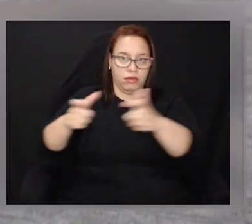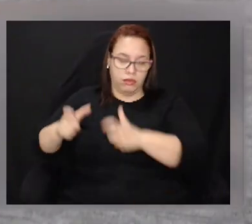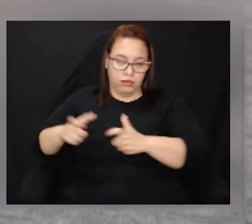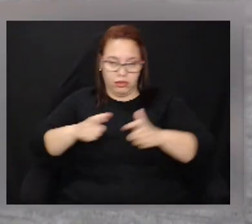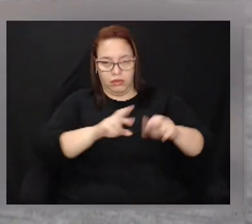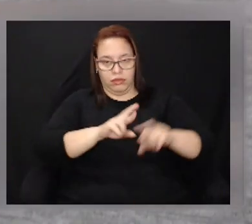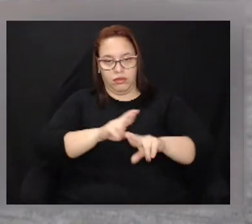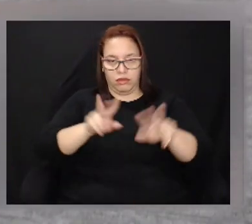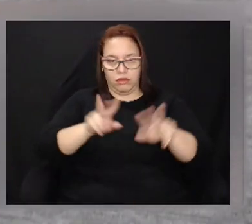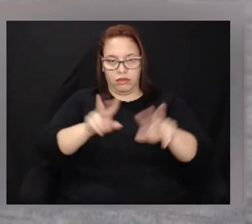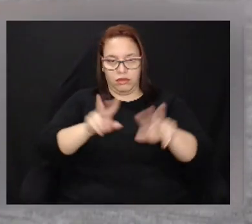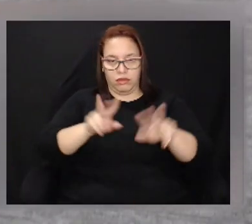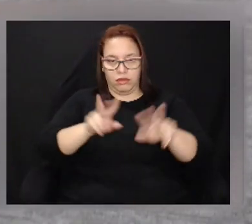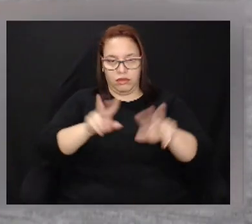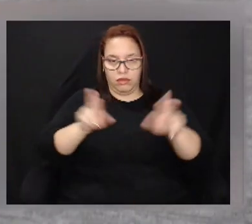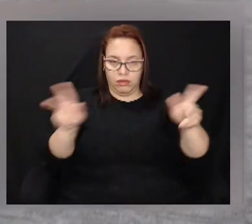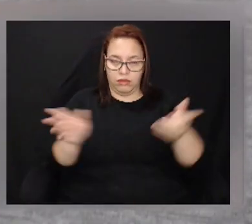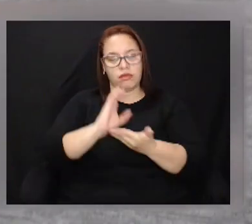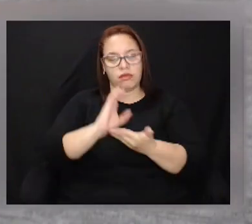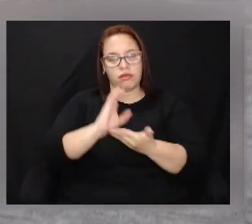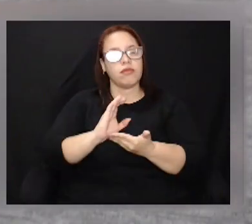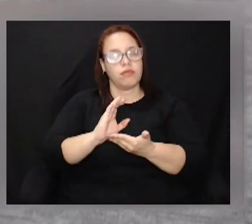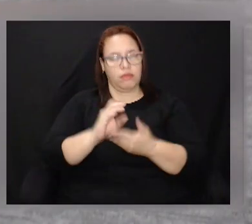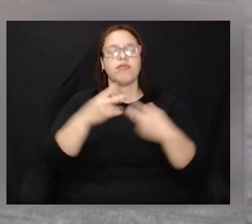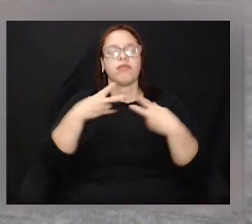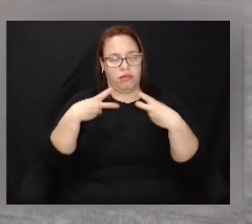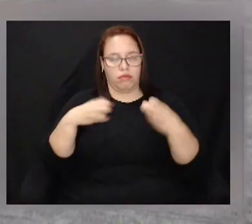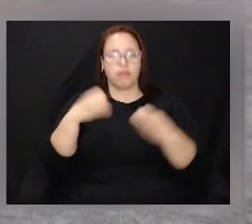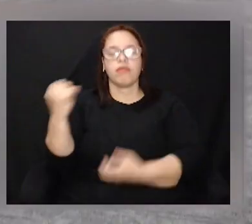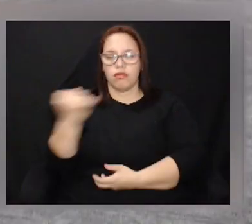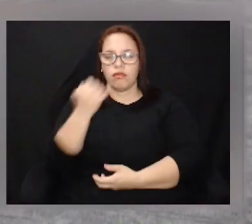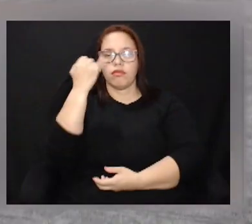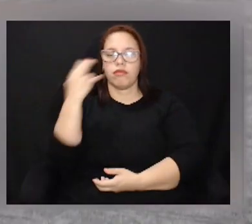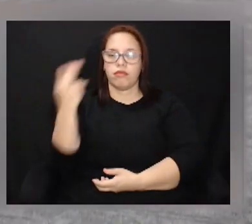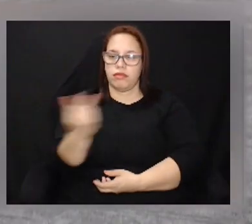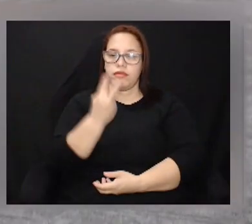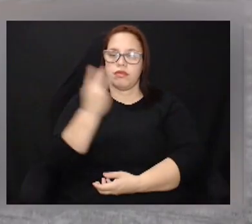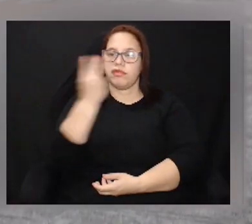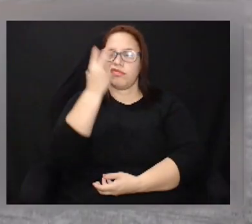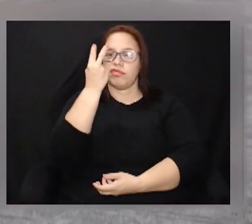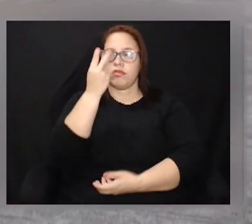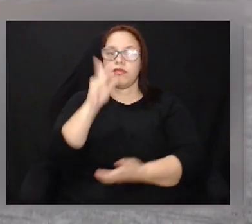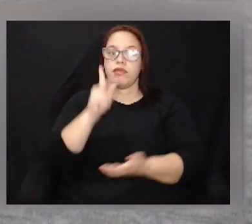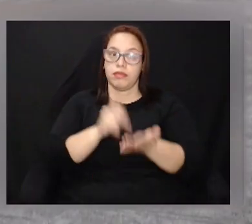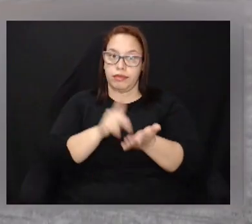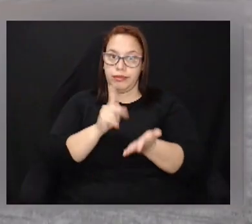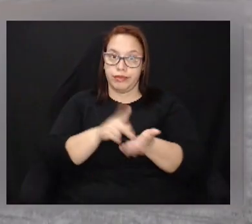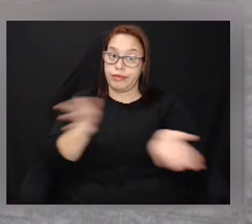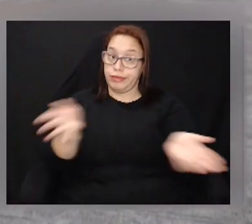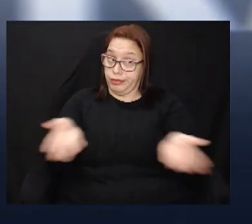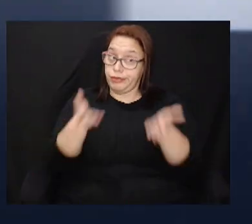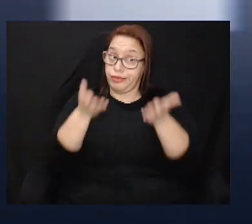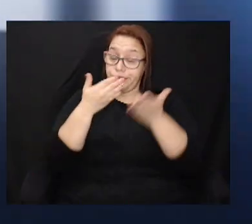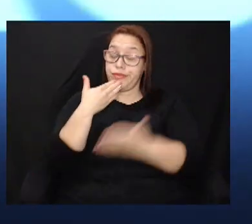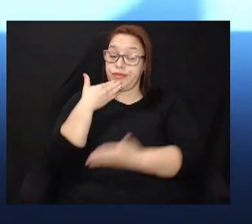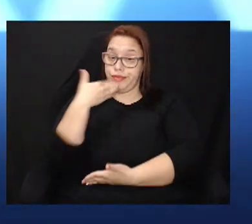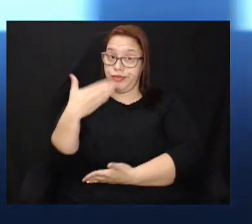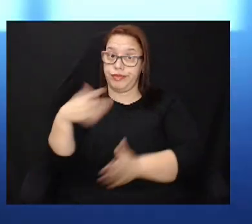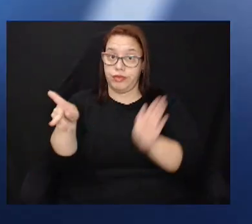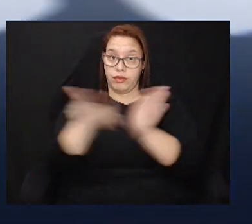Então, é um conselho que a gente tem que reconhecer a importância, valorizar e, na verdade, essa iniciativa é uma solicitação do próprio Conselho.